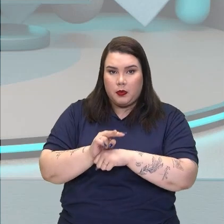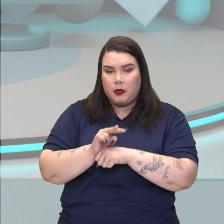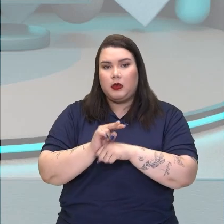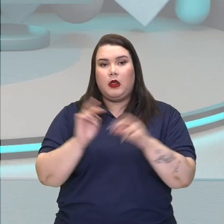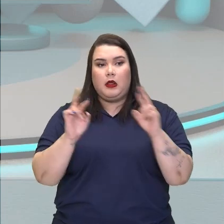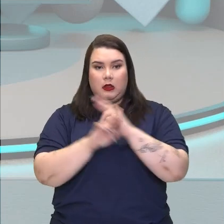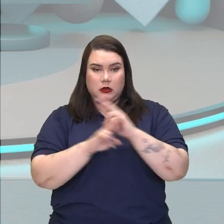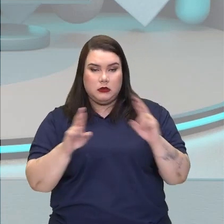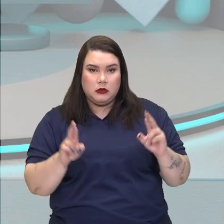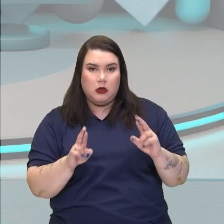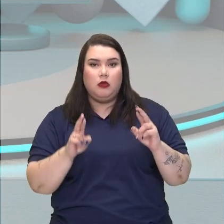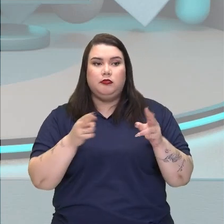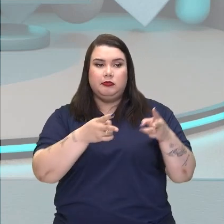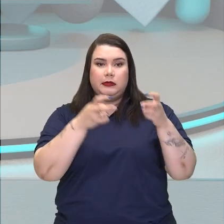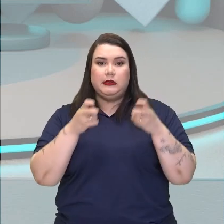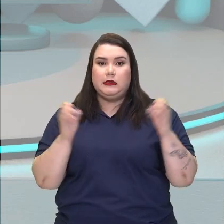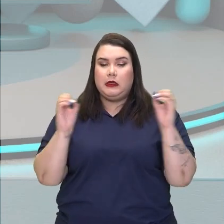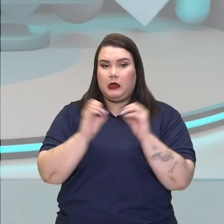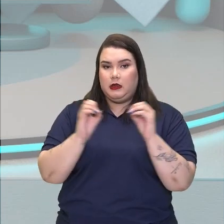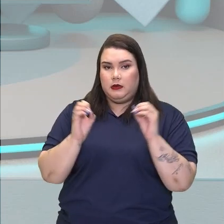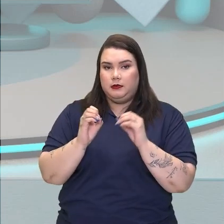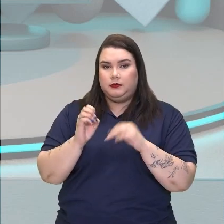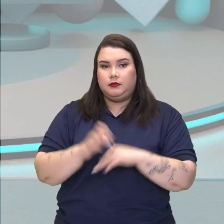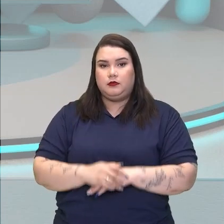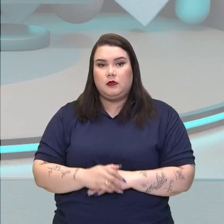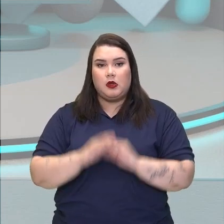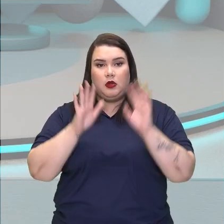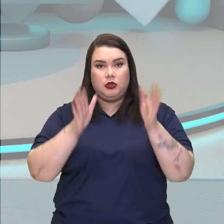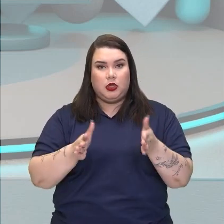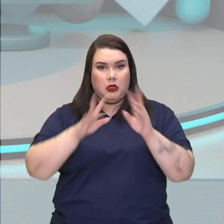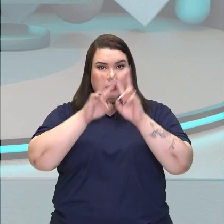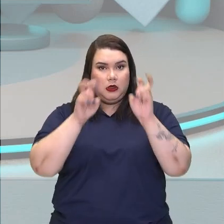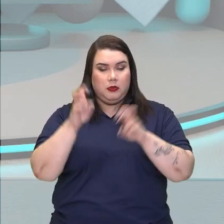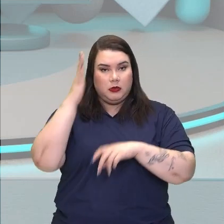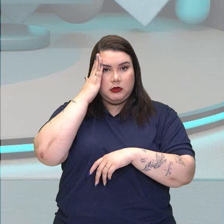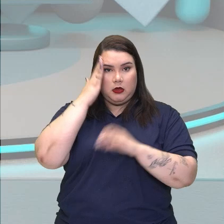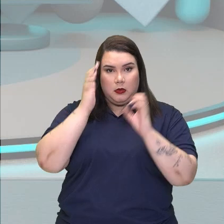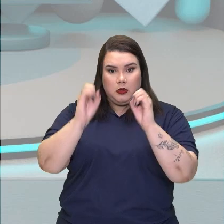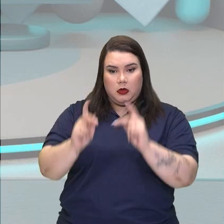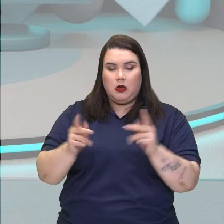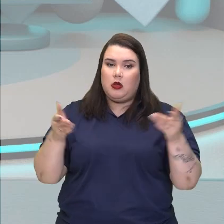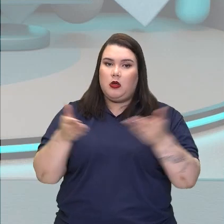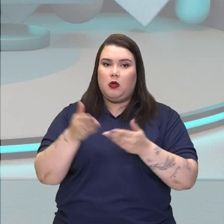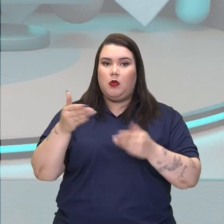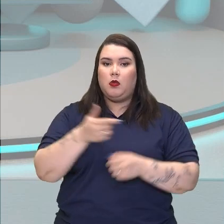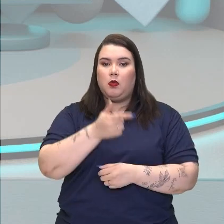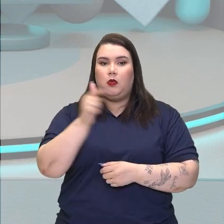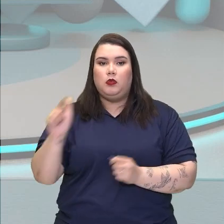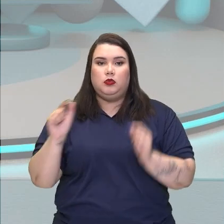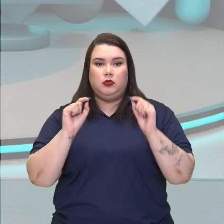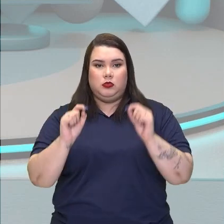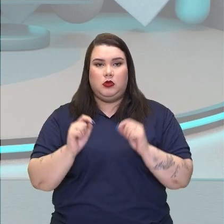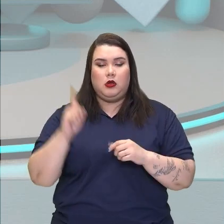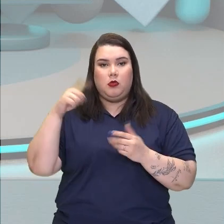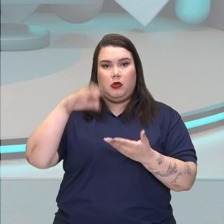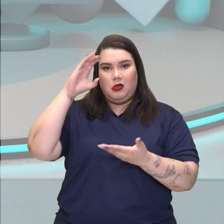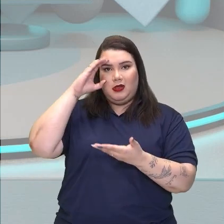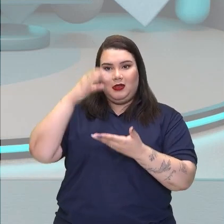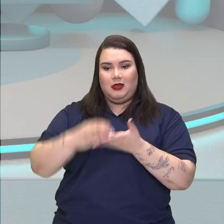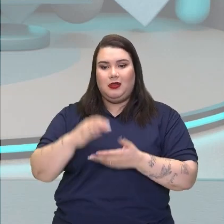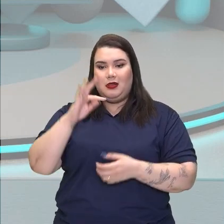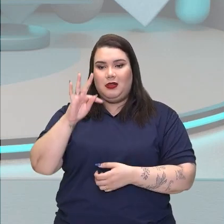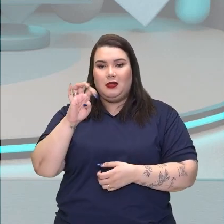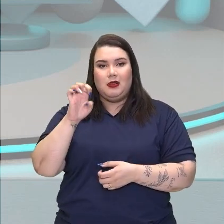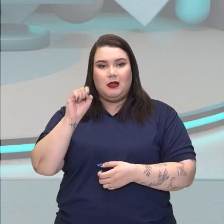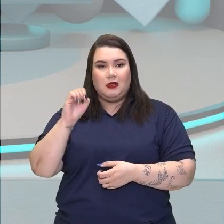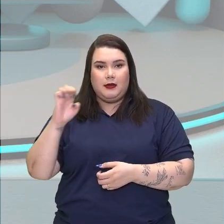à mulher. Então, a gente já sabe qual é o tema. Já sei qual é o tema, agora a gente vai para a outra parte, que é a tese. Geralmente,